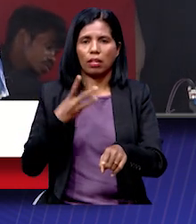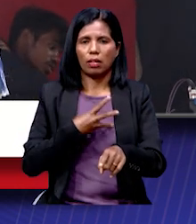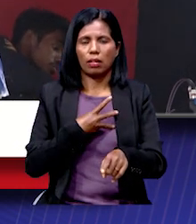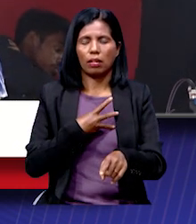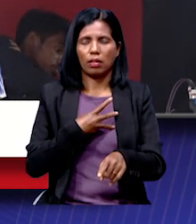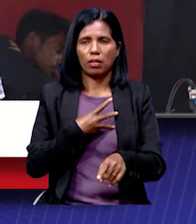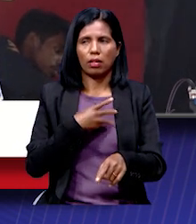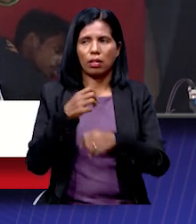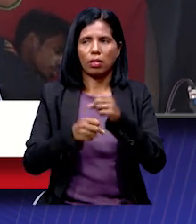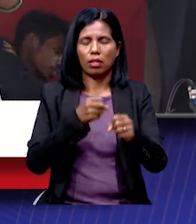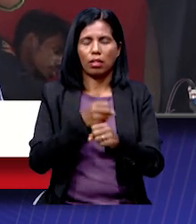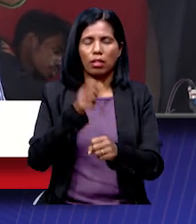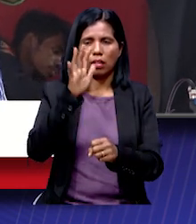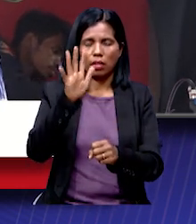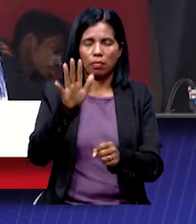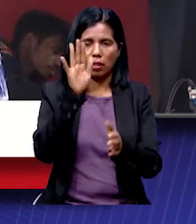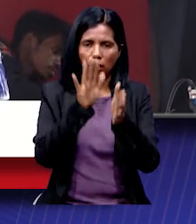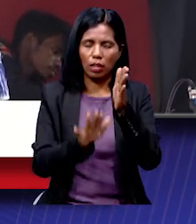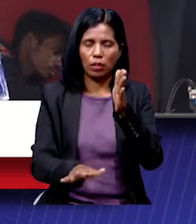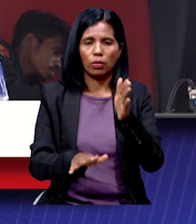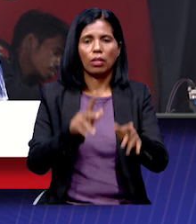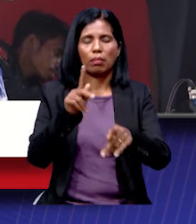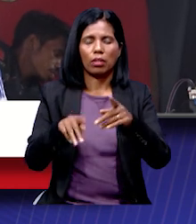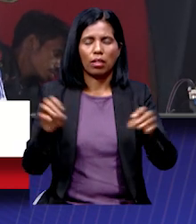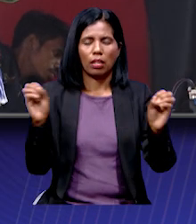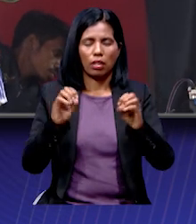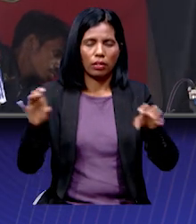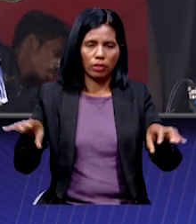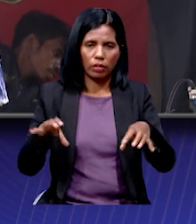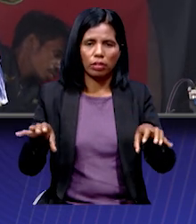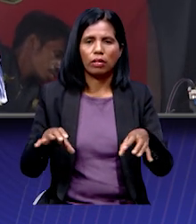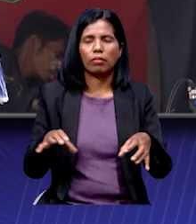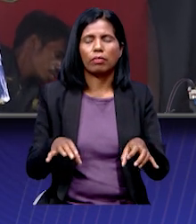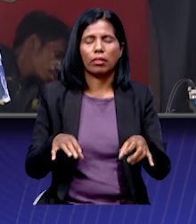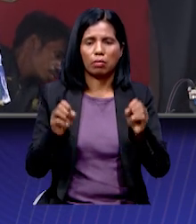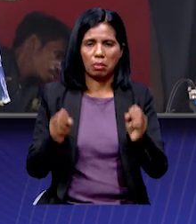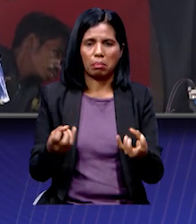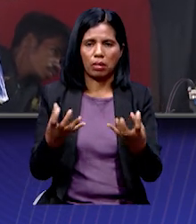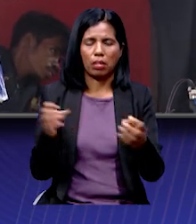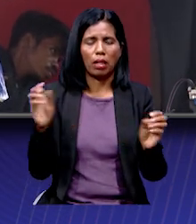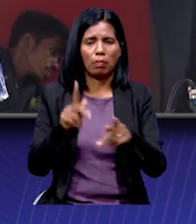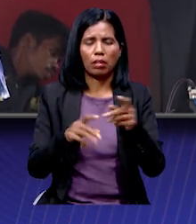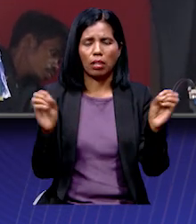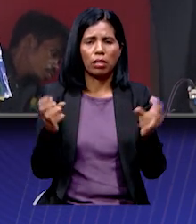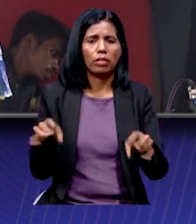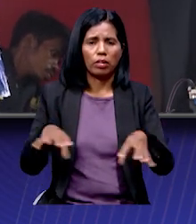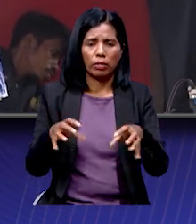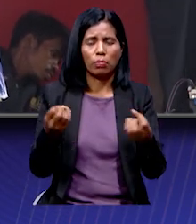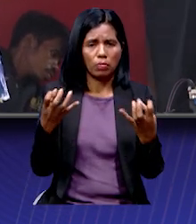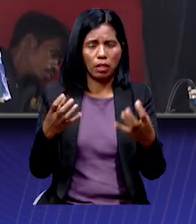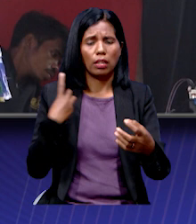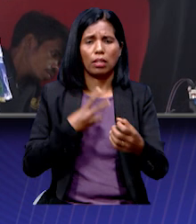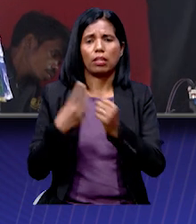elimina taxa, ita reduz taxa de desemprego, né? Bem, maka agora, buras que tebes, bom que tebes e tenerai. Ita reduz livros, né?